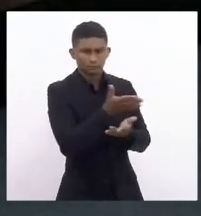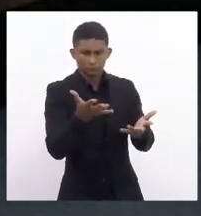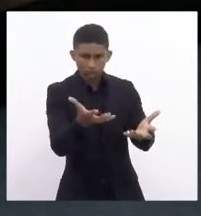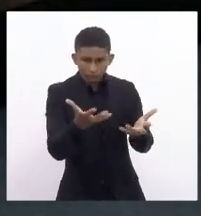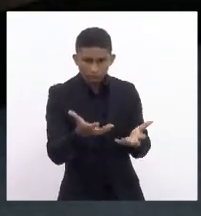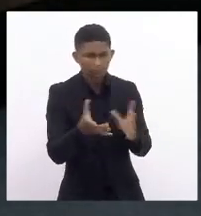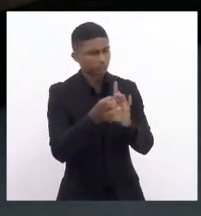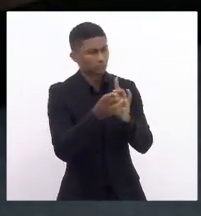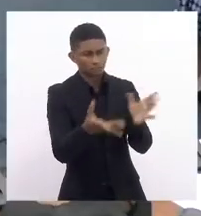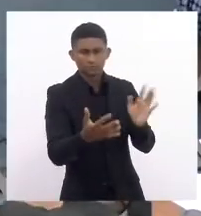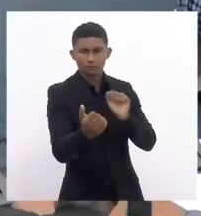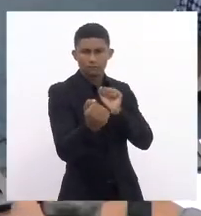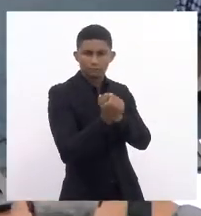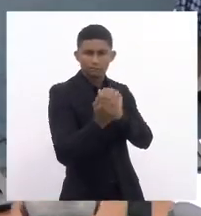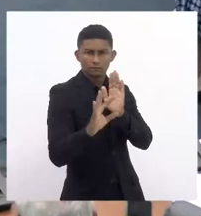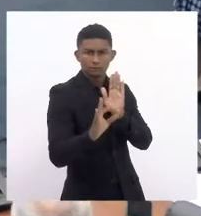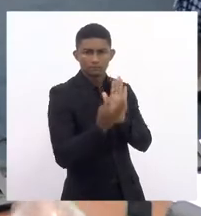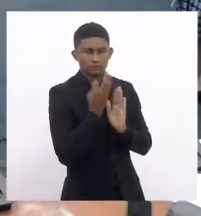desejar.